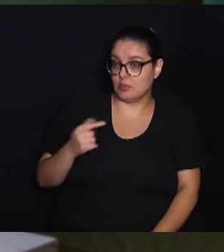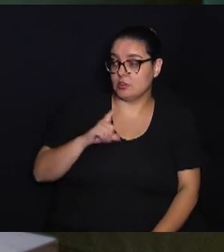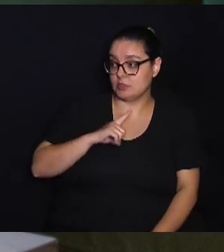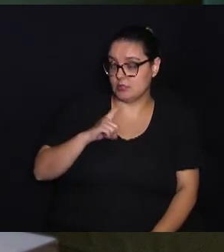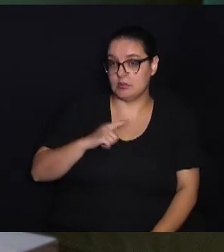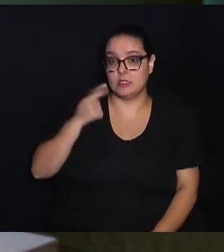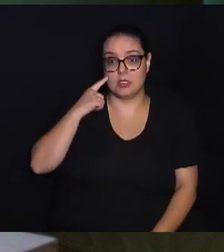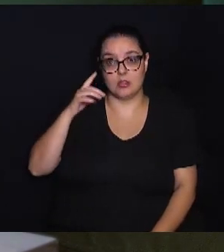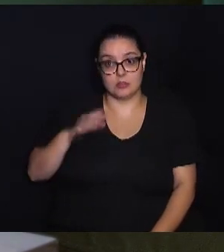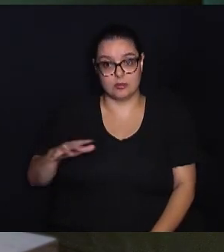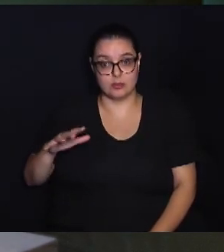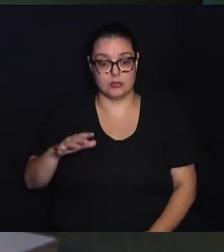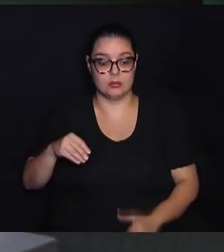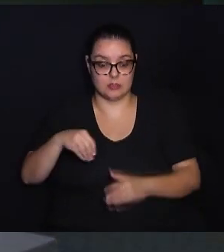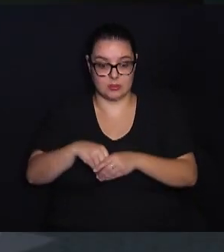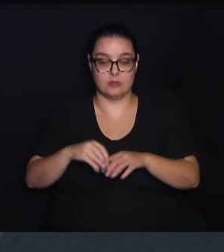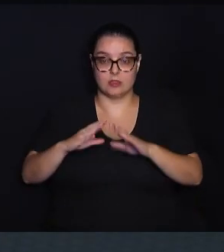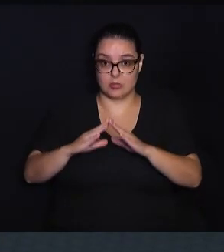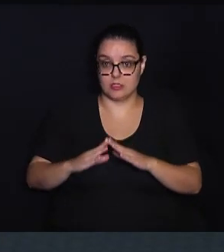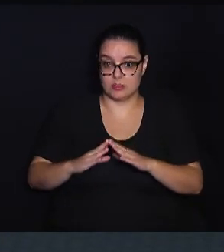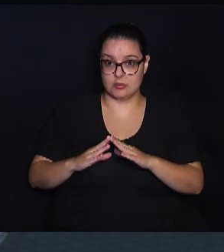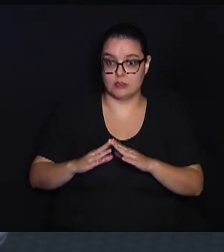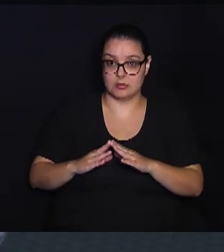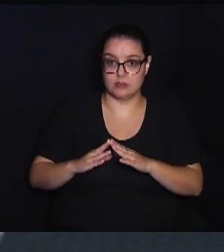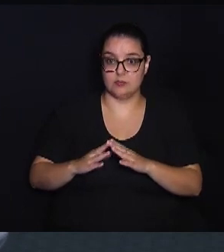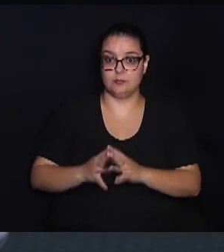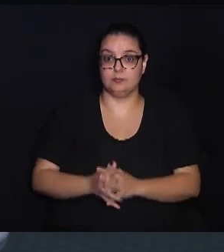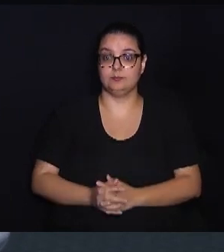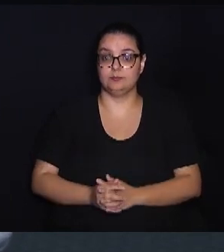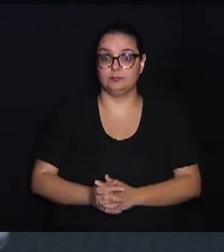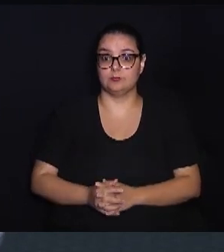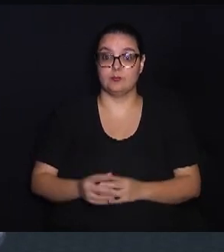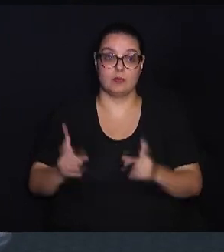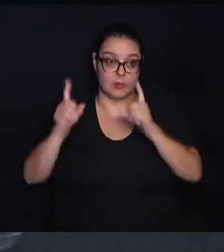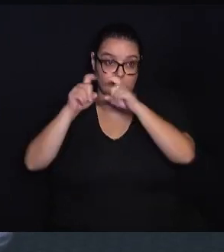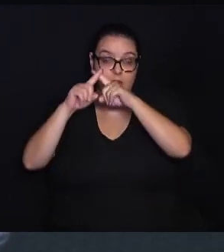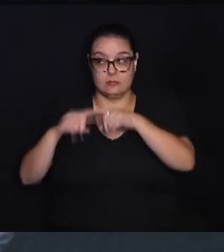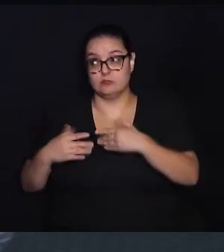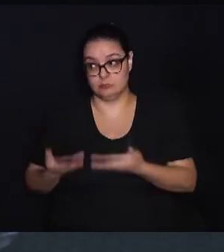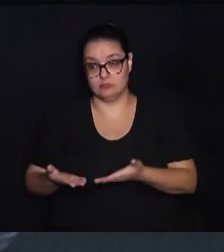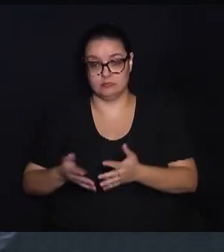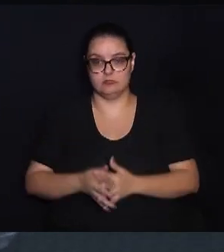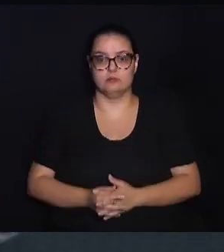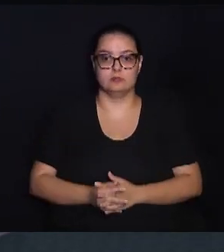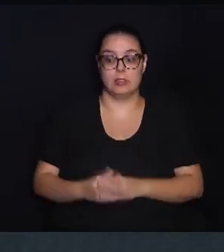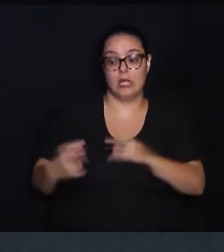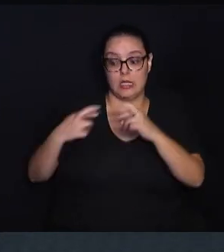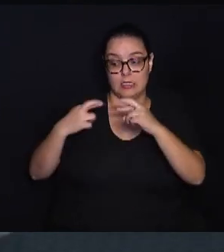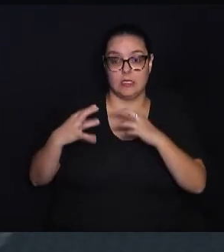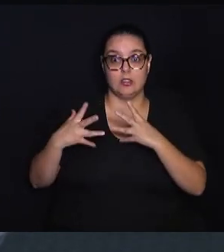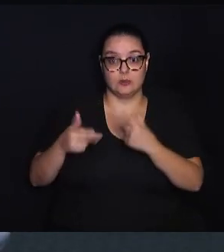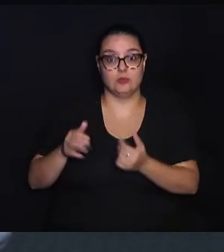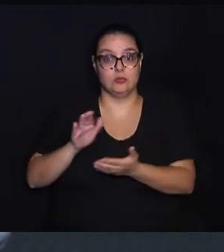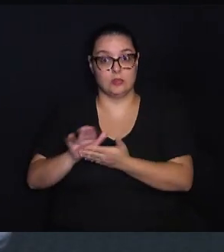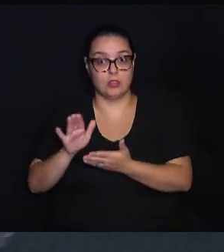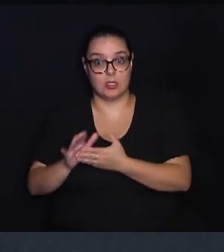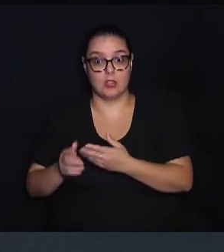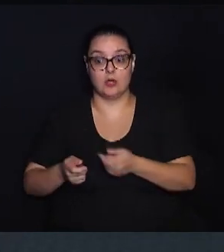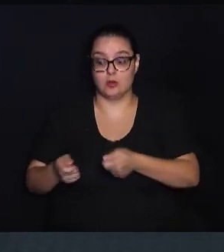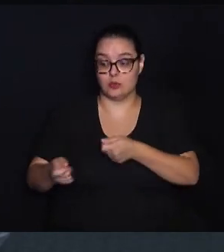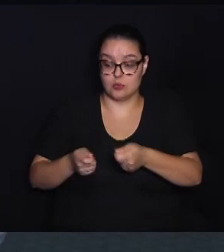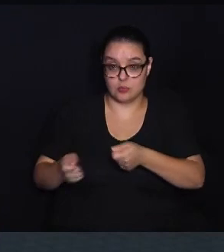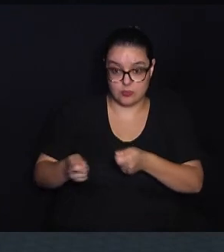essencial que a gente tenha na dimensão do lar, né, esse desafio. Analisar tudo que a gente